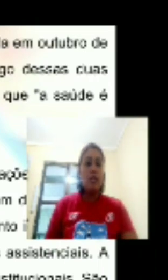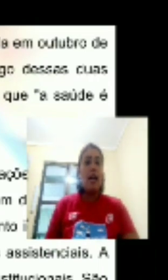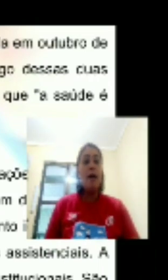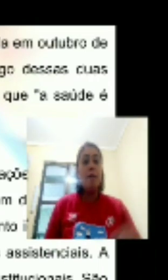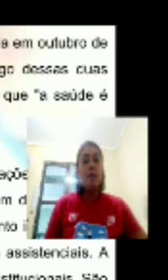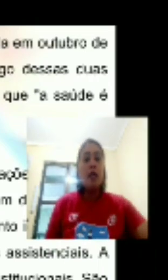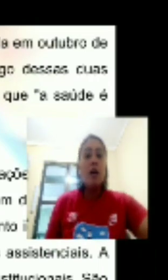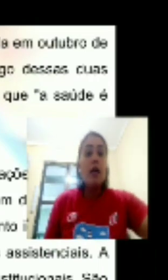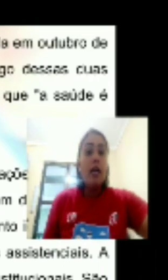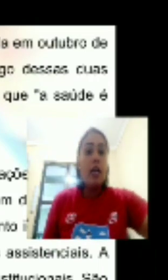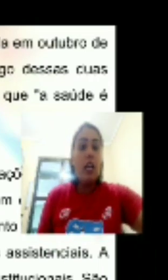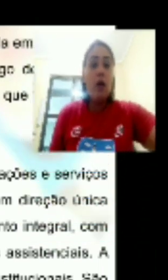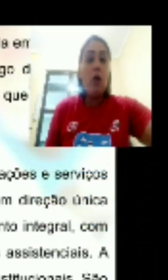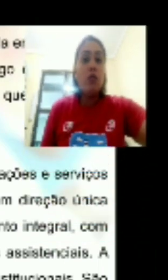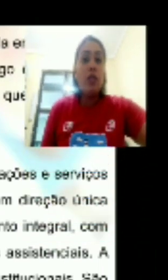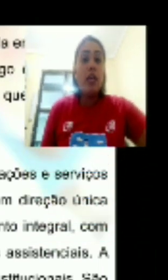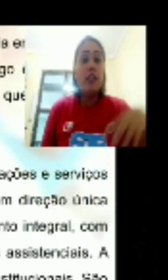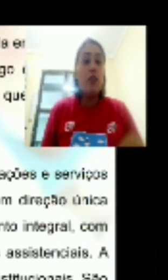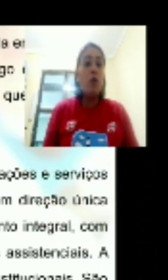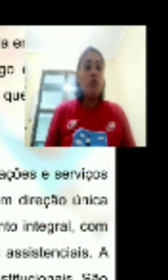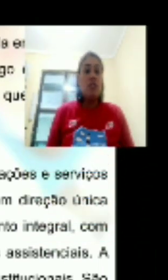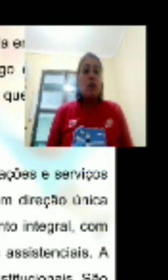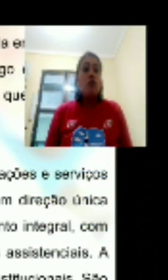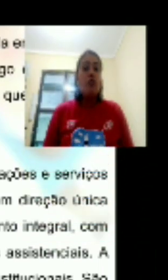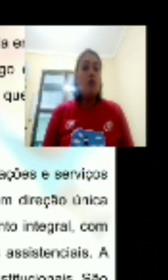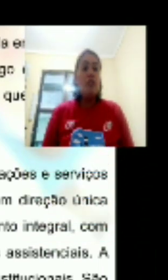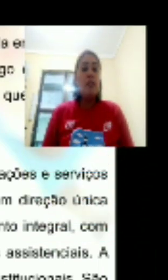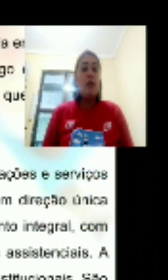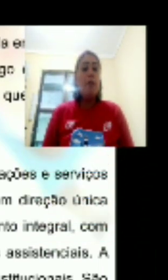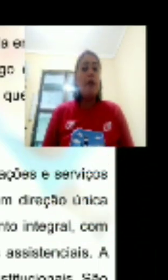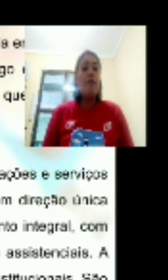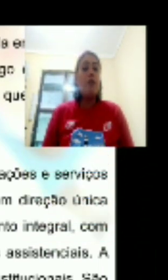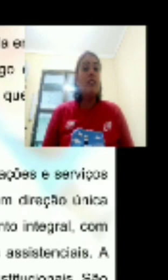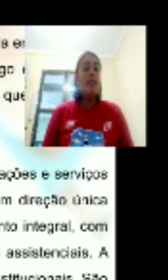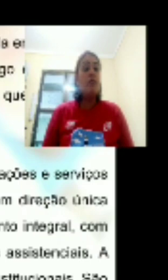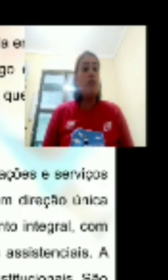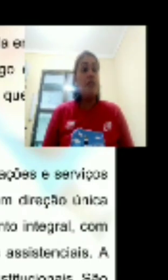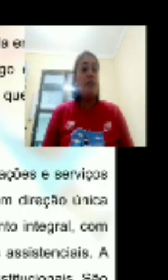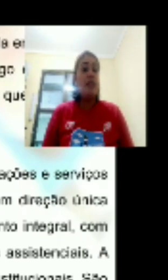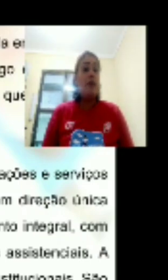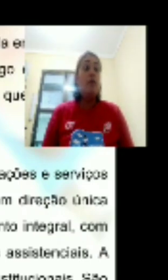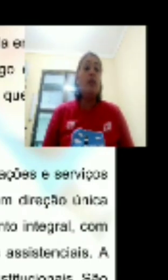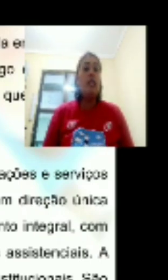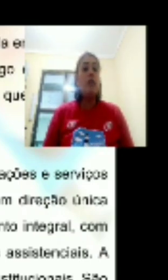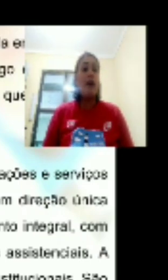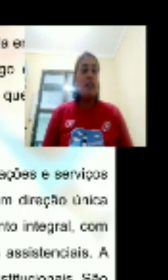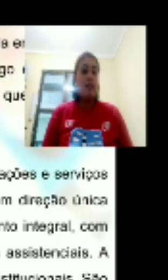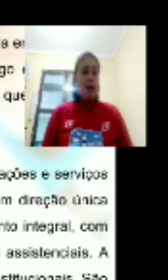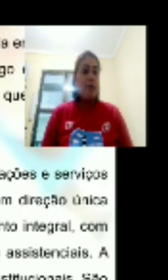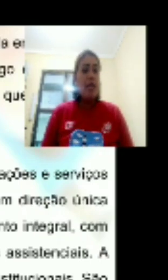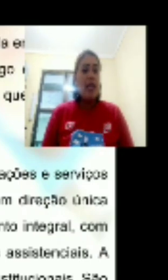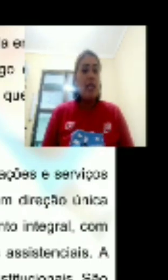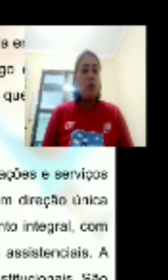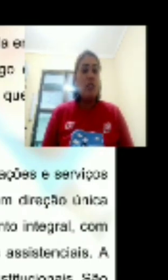SUS, tá? Entre outros, a Constituição prevê o acesso universal igualitário, que é a